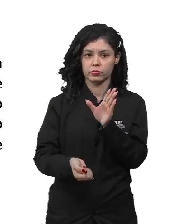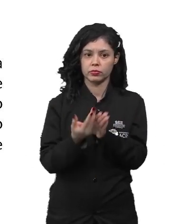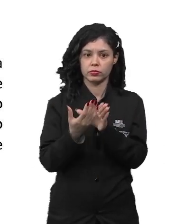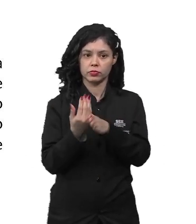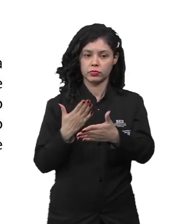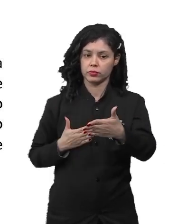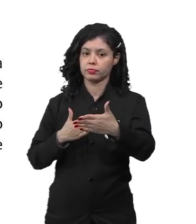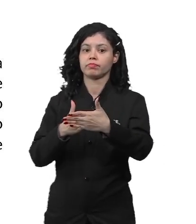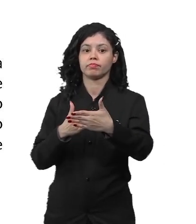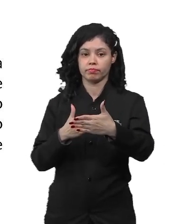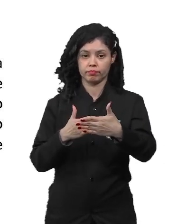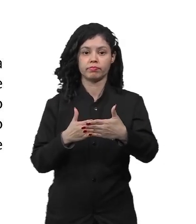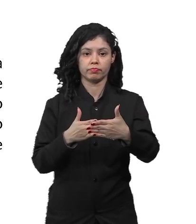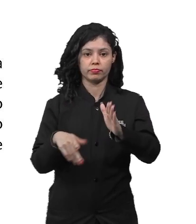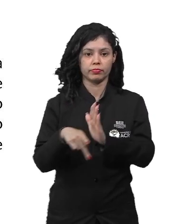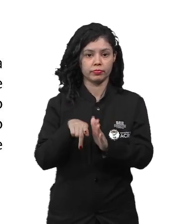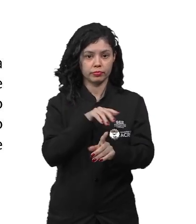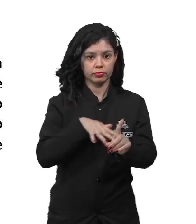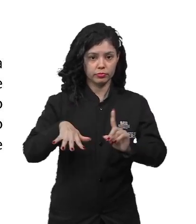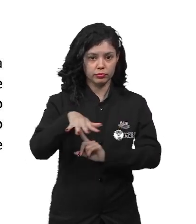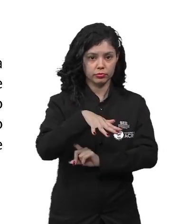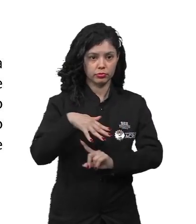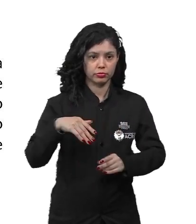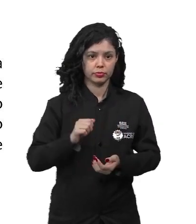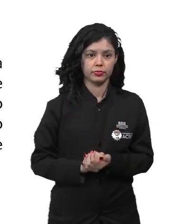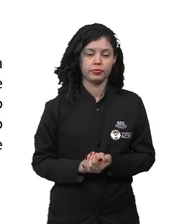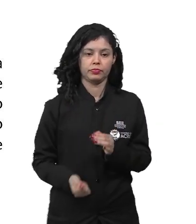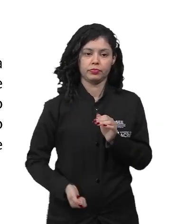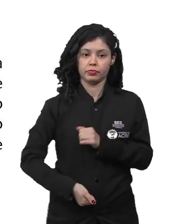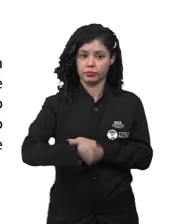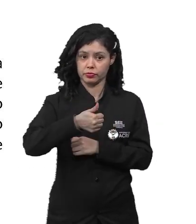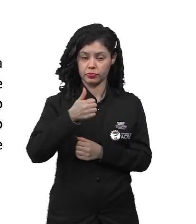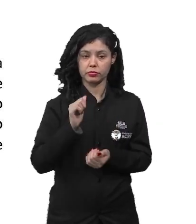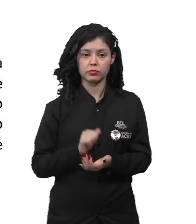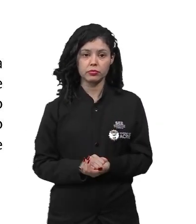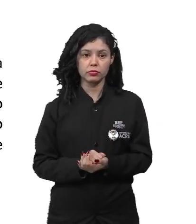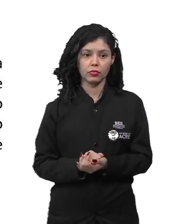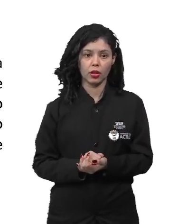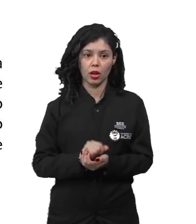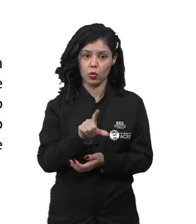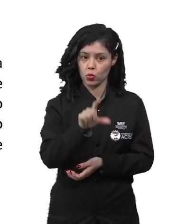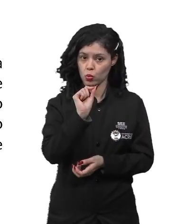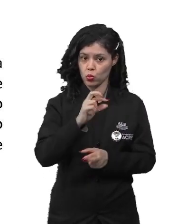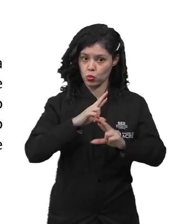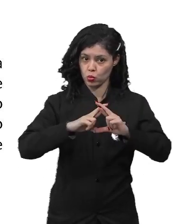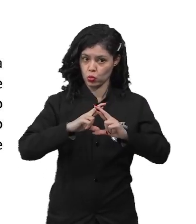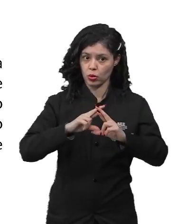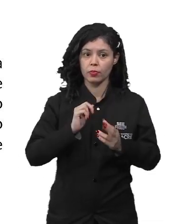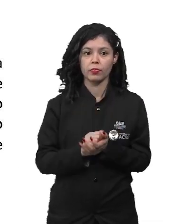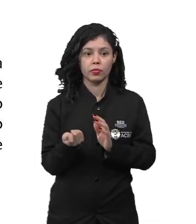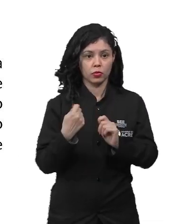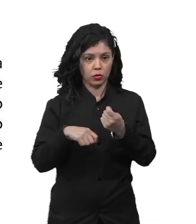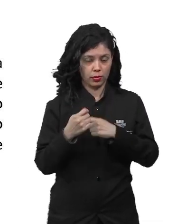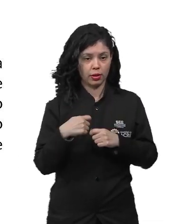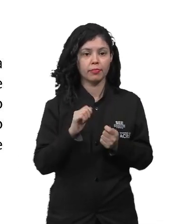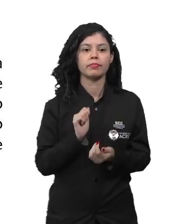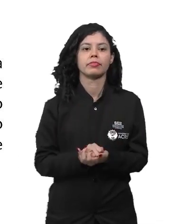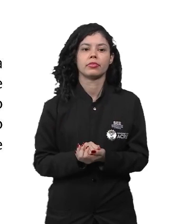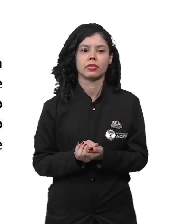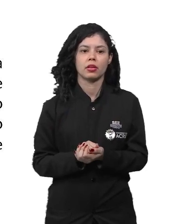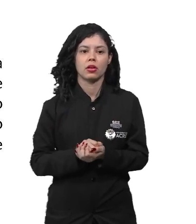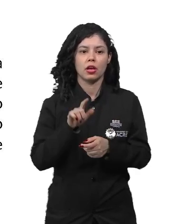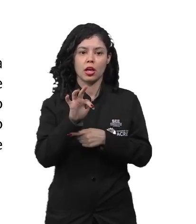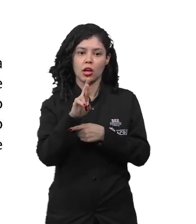produção e o impacto ambiental da atividade. Suas vantagens. Ele é uma solução sustentável, econômica